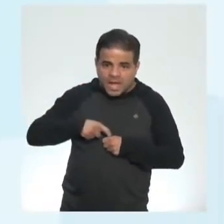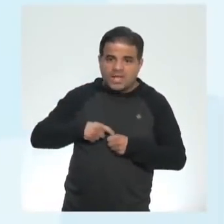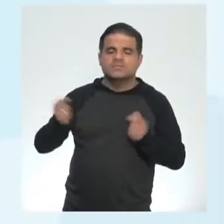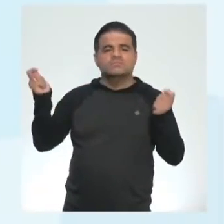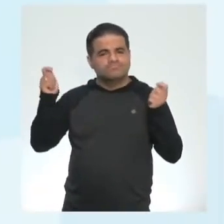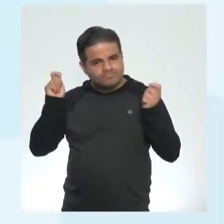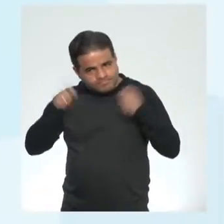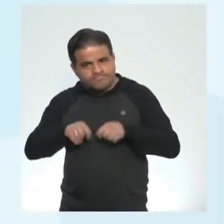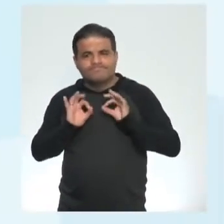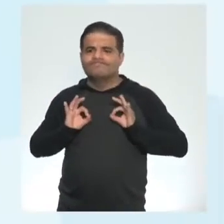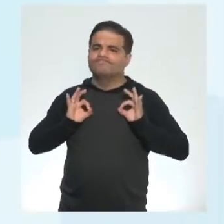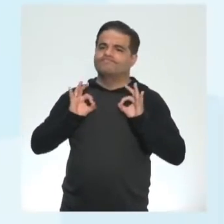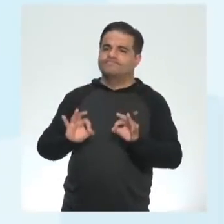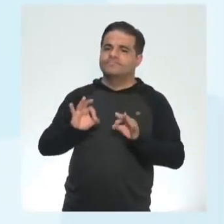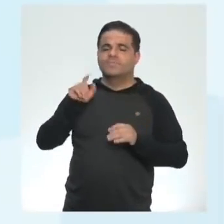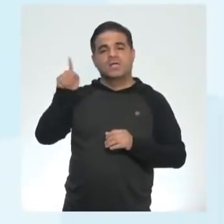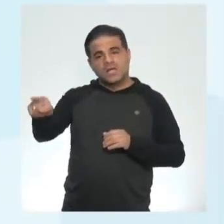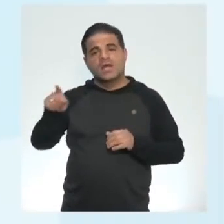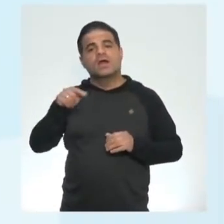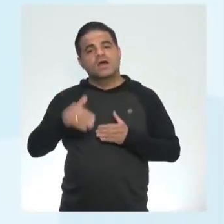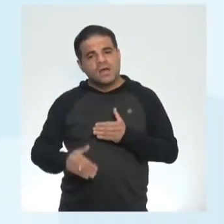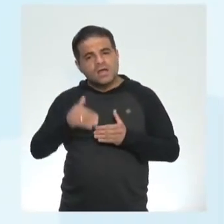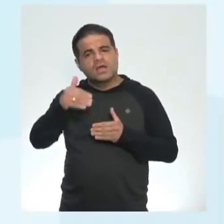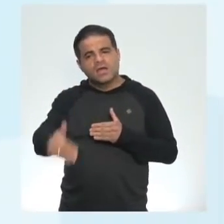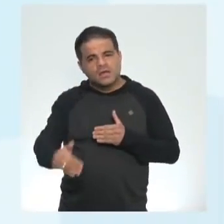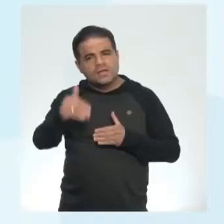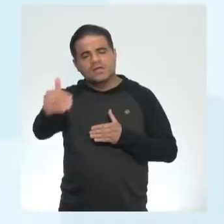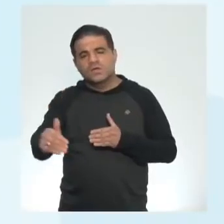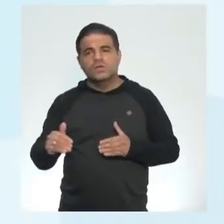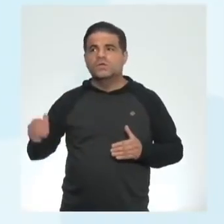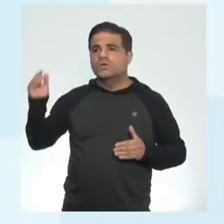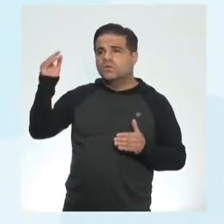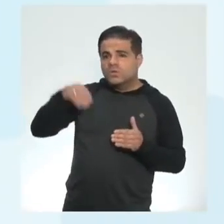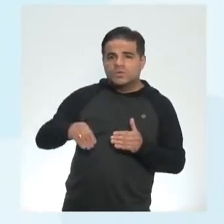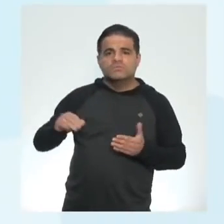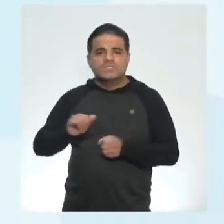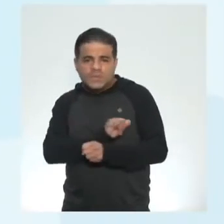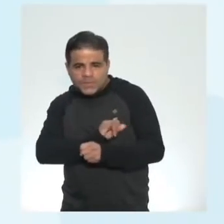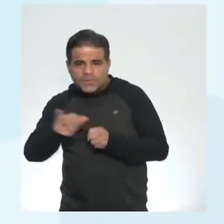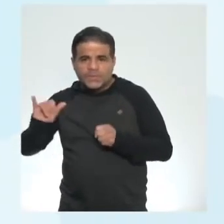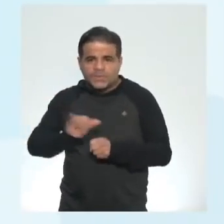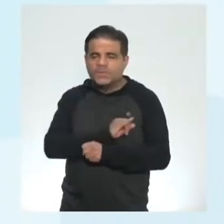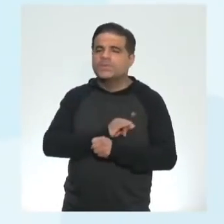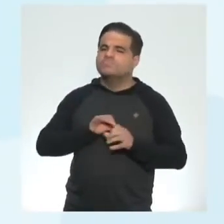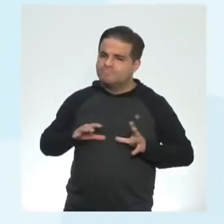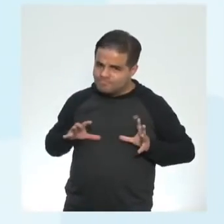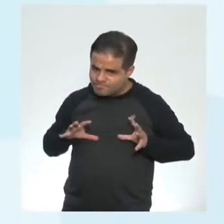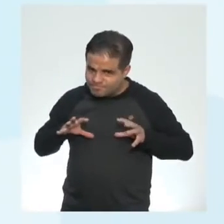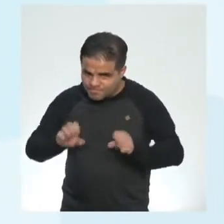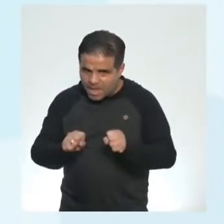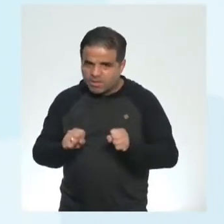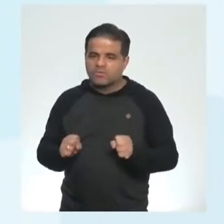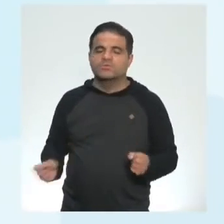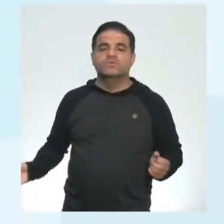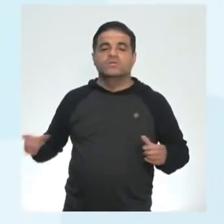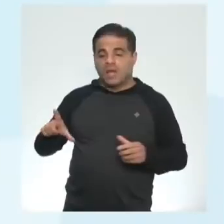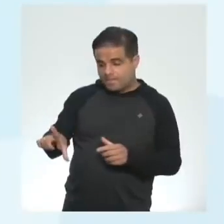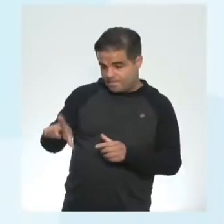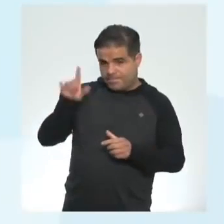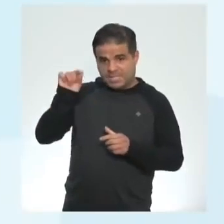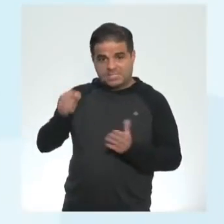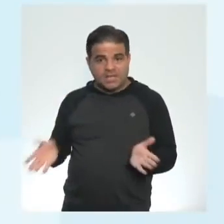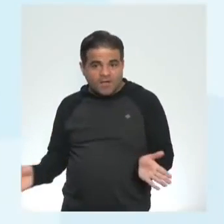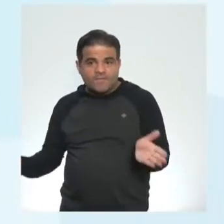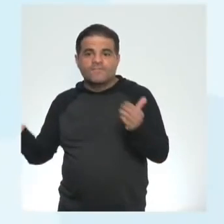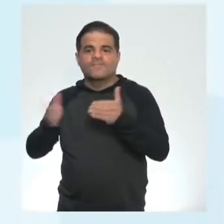com certeza, eles seriam, no recuo estratégico, eles seriam pegos, né? Eles iam fechar a pinça